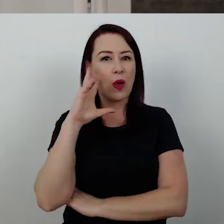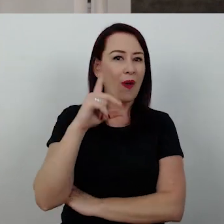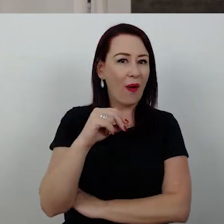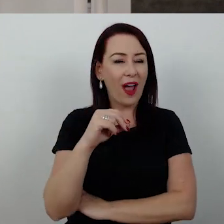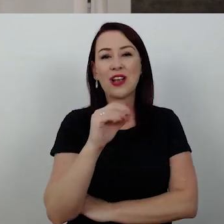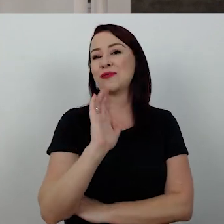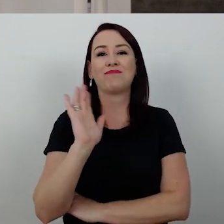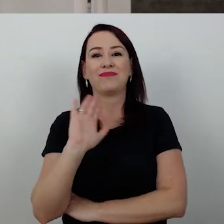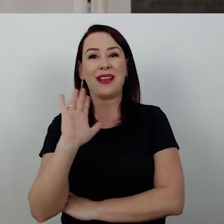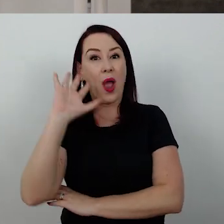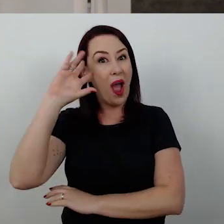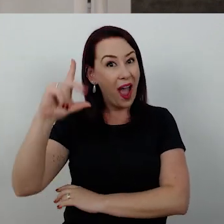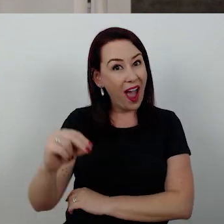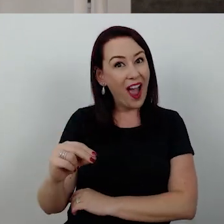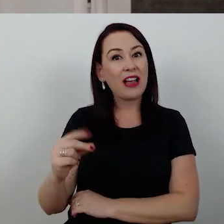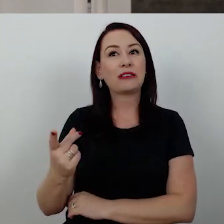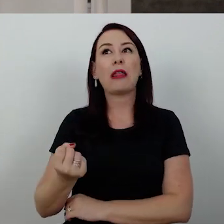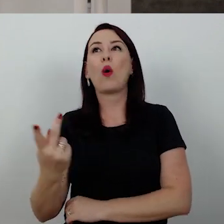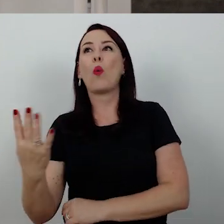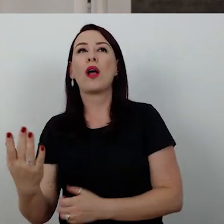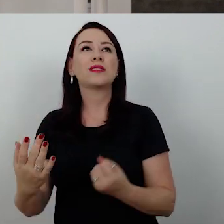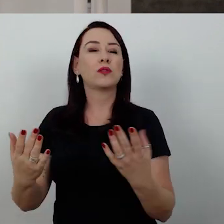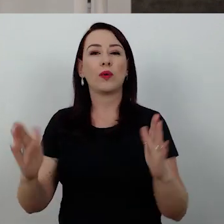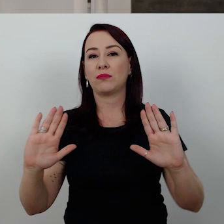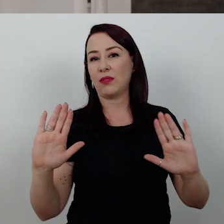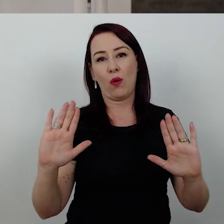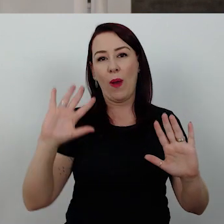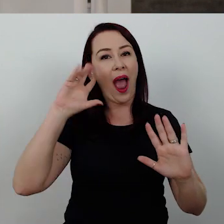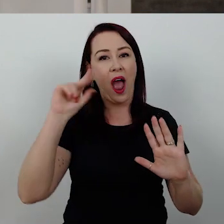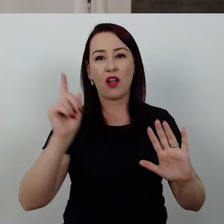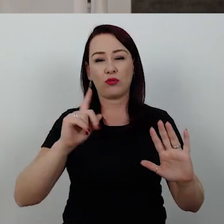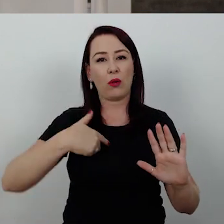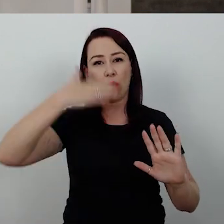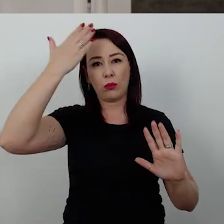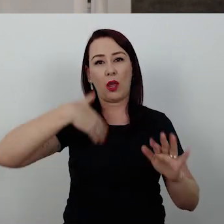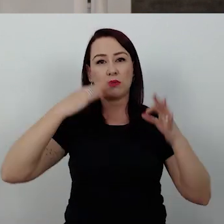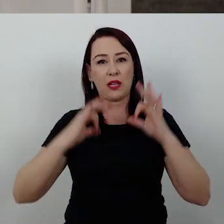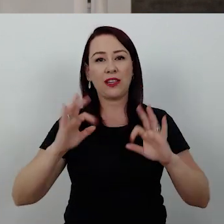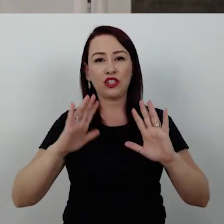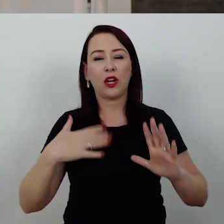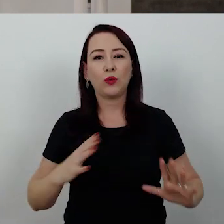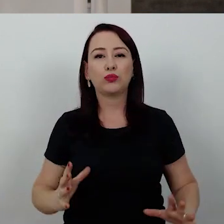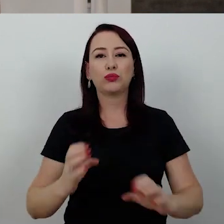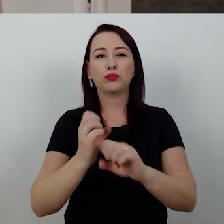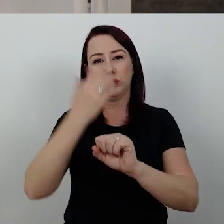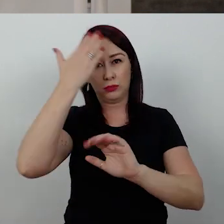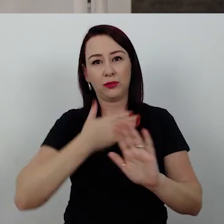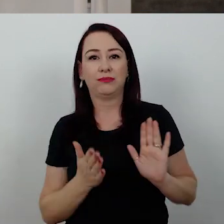que as pessoas trabalham assim, eu acho que tem tantas produtoras. Agora a gente não acha mais nada. Nós já encontramos tudo, né, já está lá na